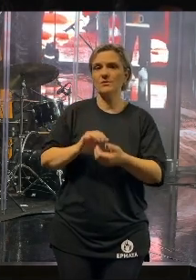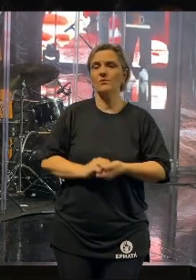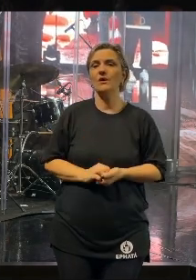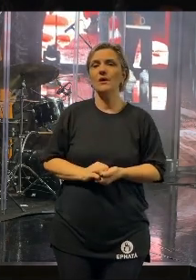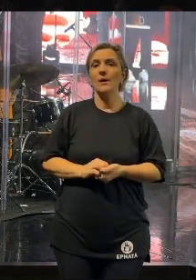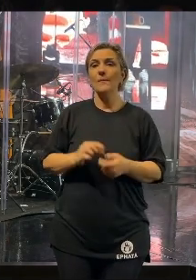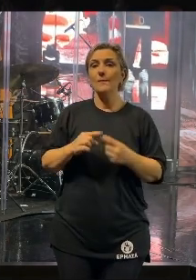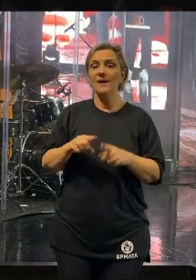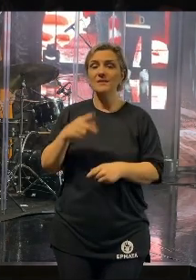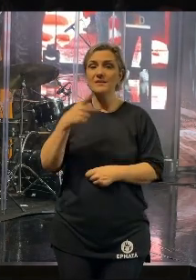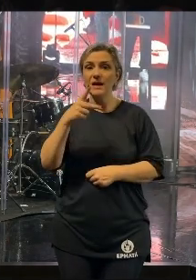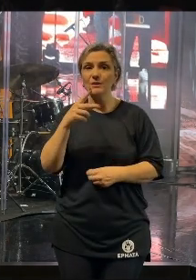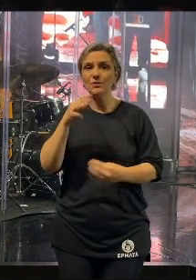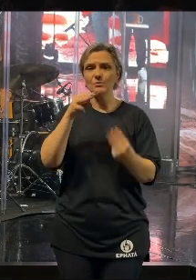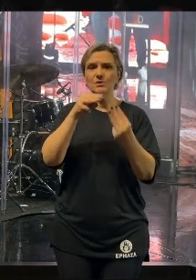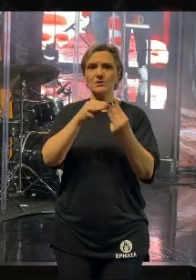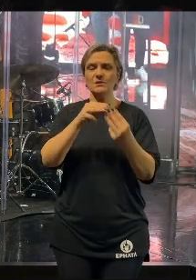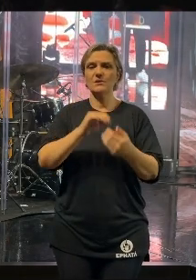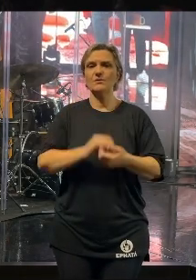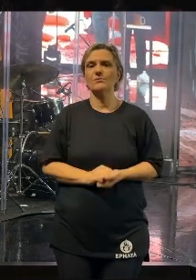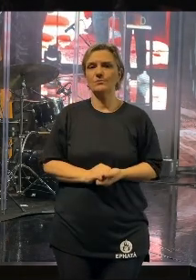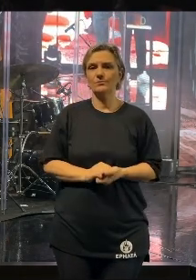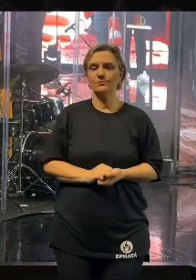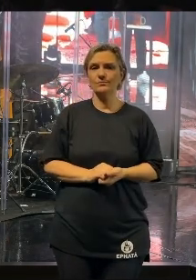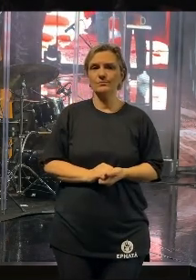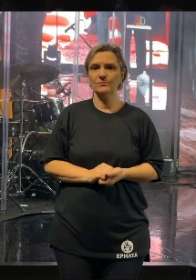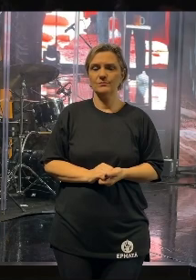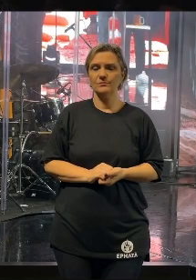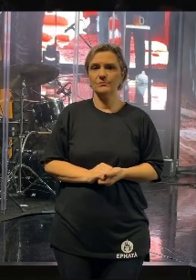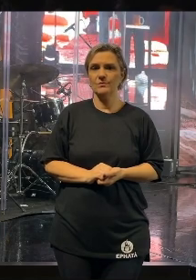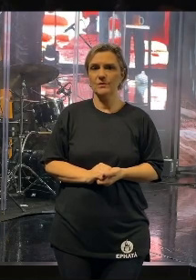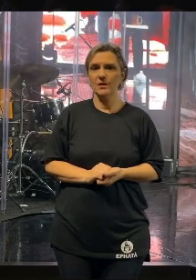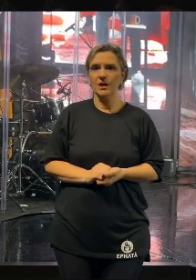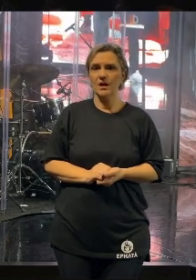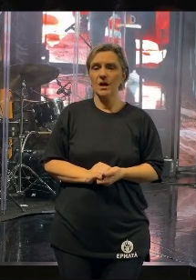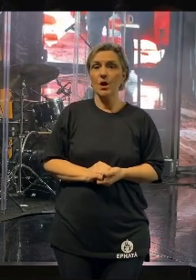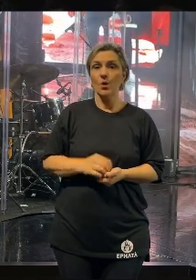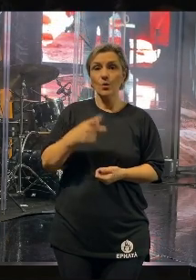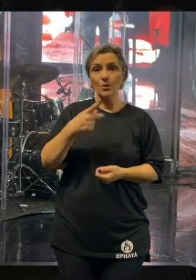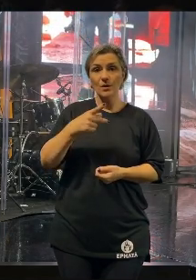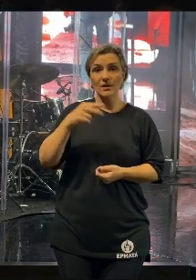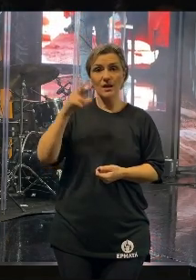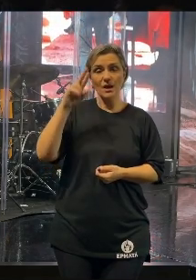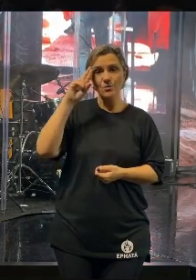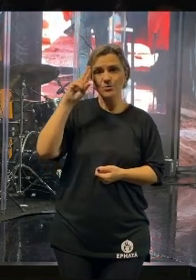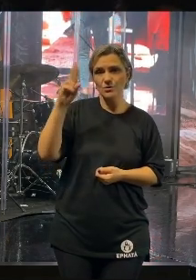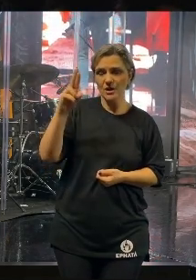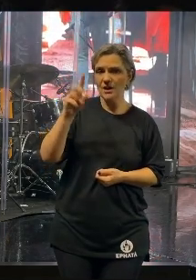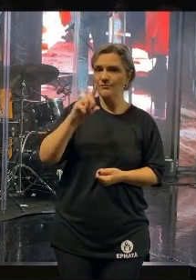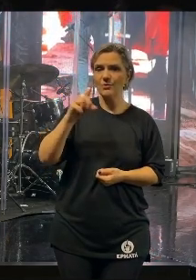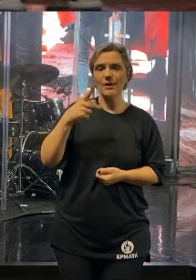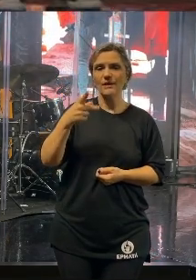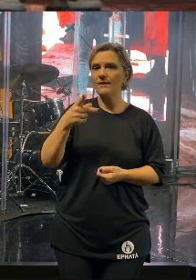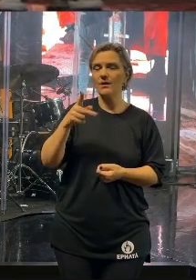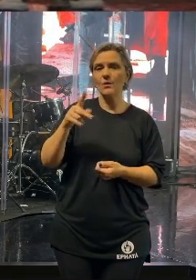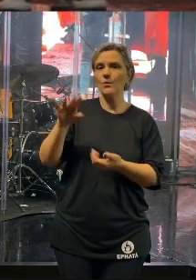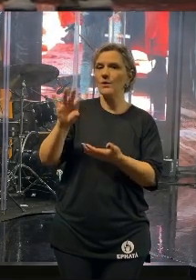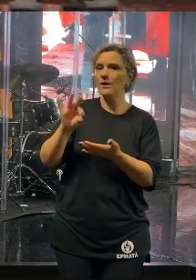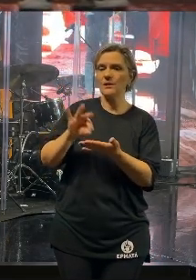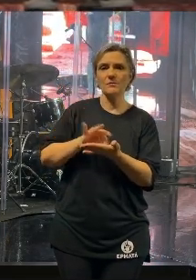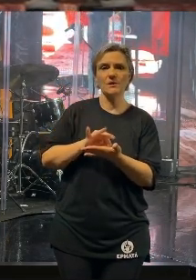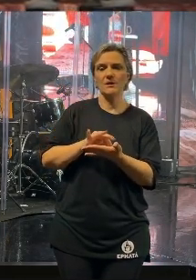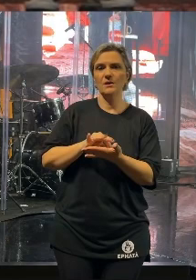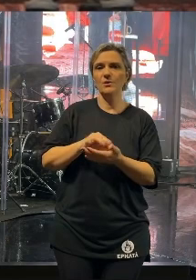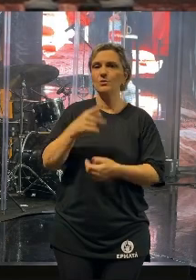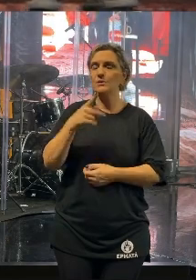Aquele colega de academia não é teu inimigo, ele é a tua missão. O teu chefe não é o teu inimigo, o teu chefe é a tua missão. Os